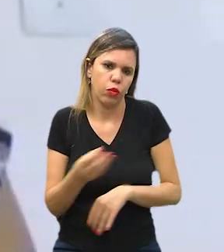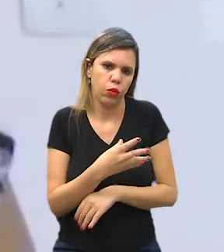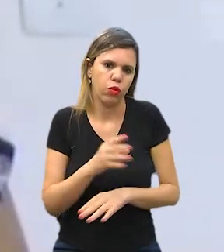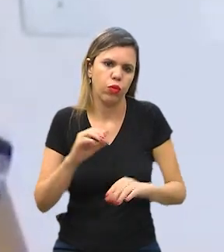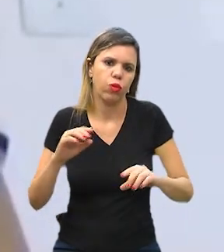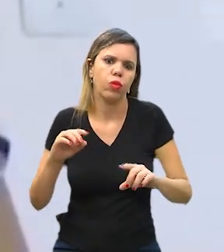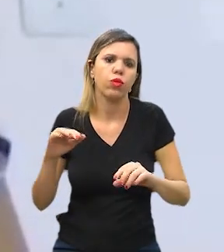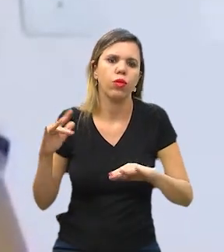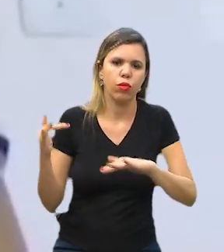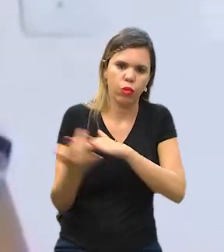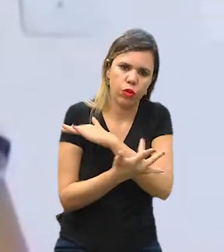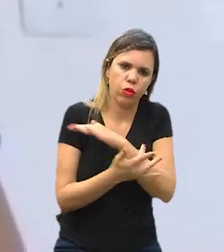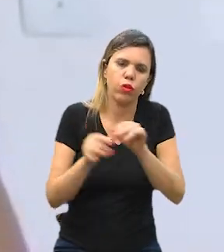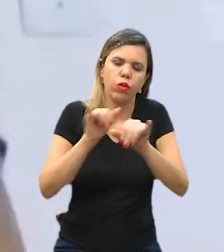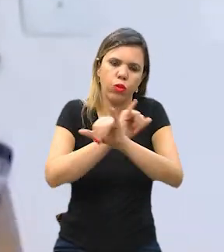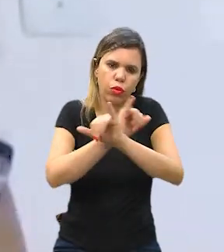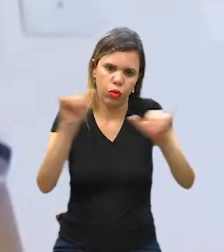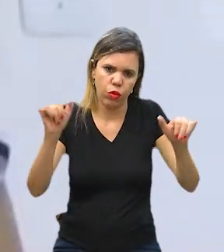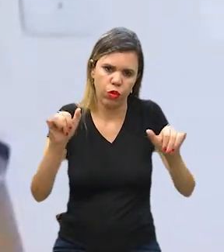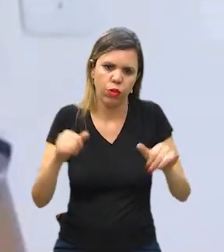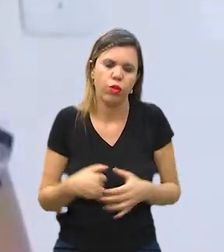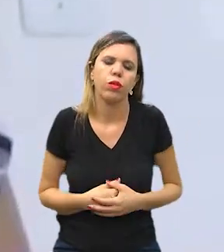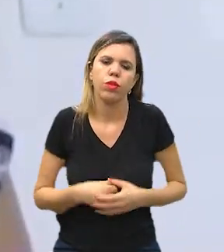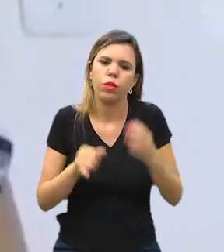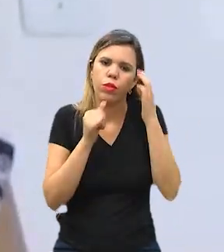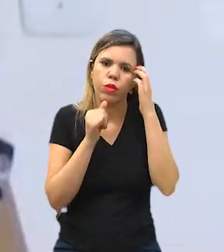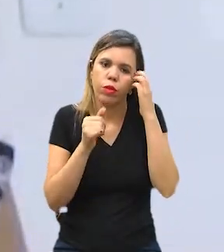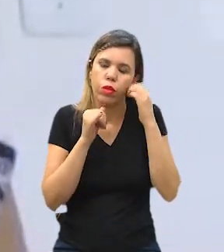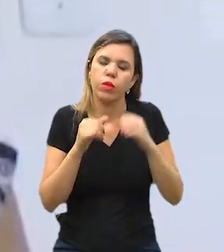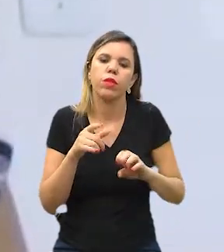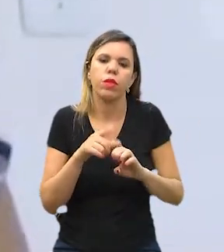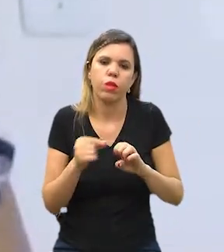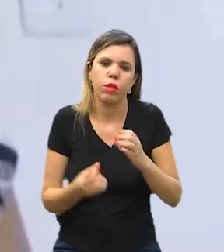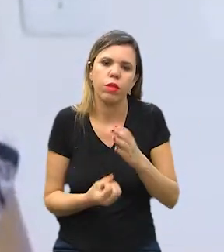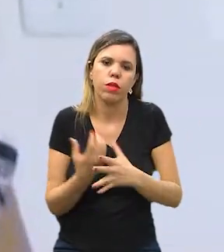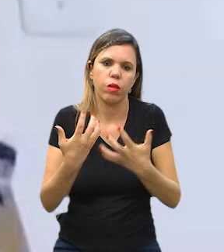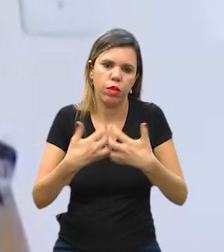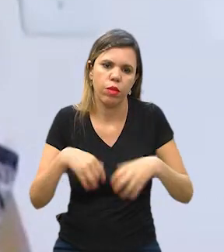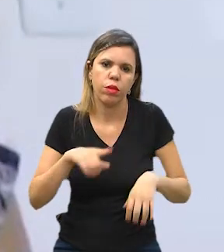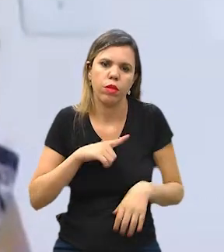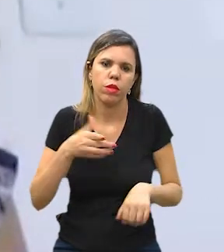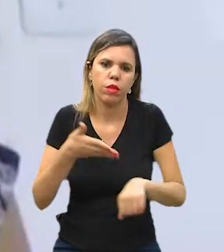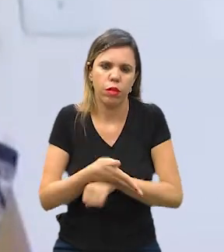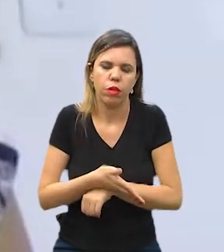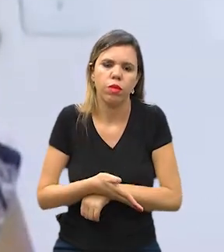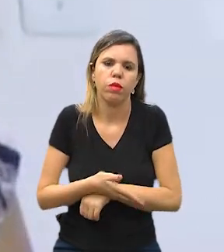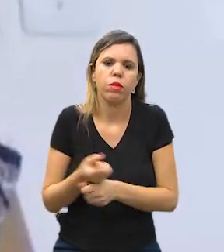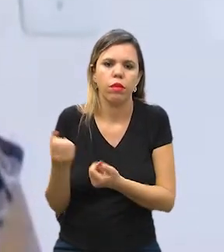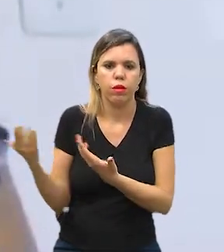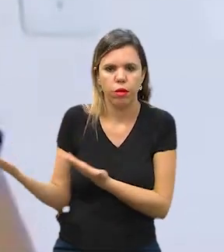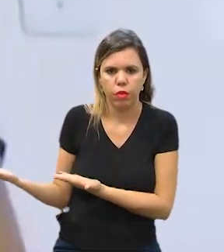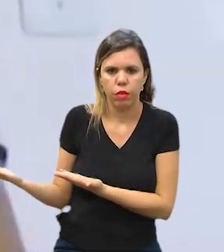sempre que a gente tem um projeto novo, as redes sociais a gente divulga por lá, como, por exemplo, o Tempo de Empreender, a